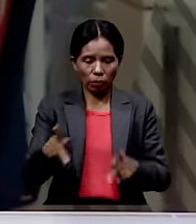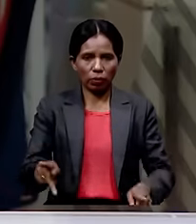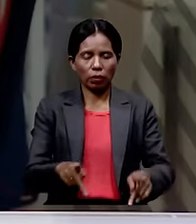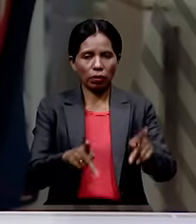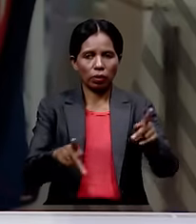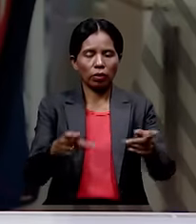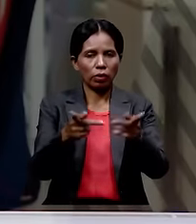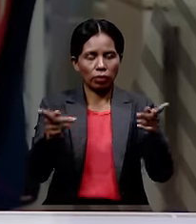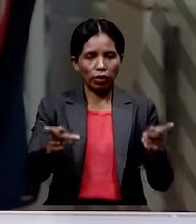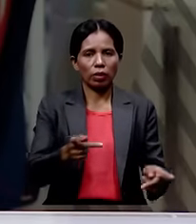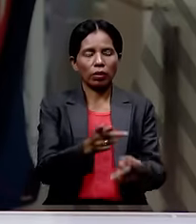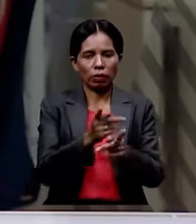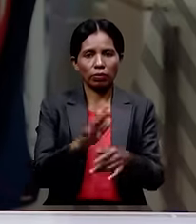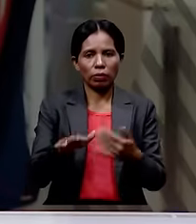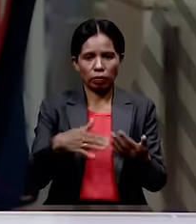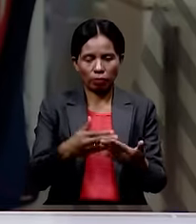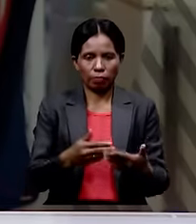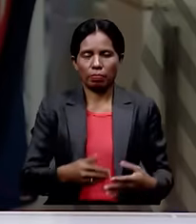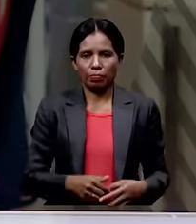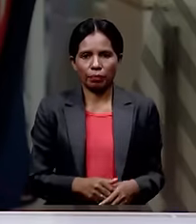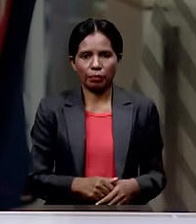área protegida.